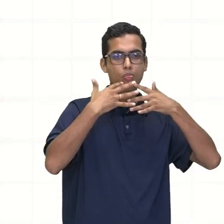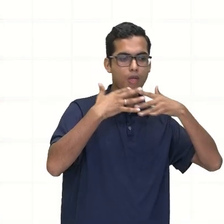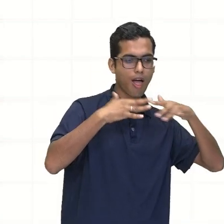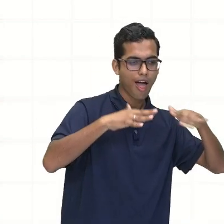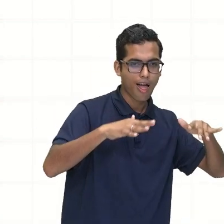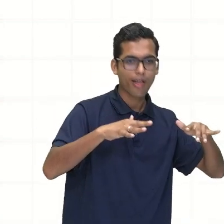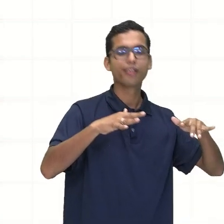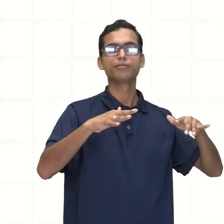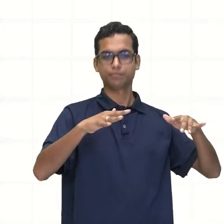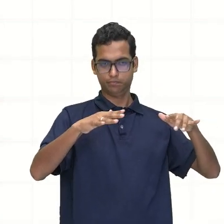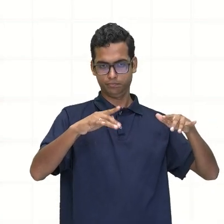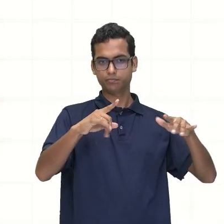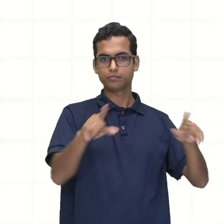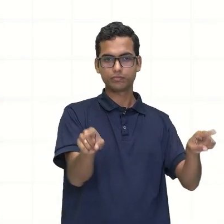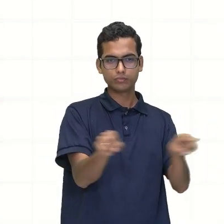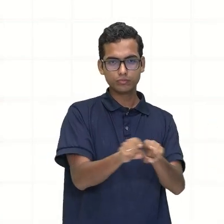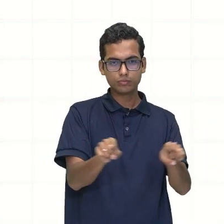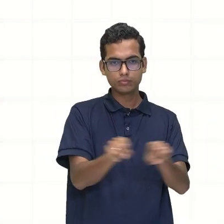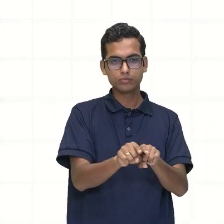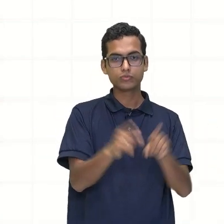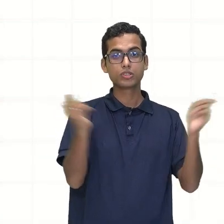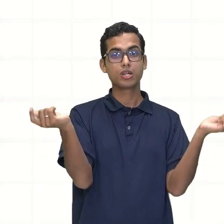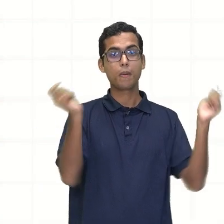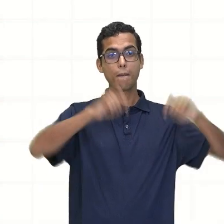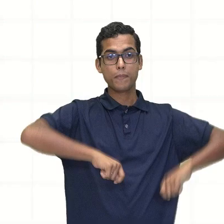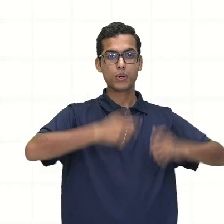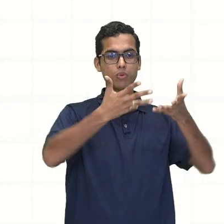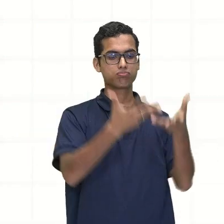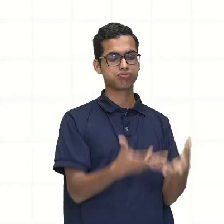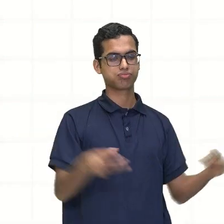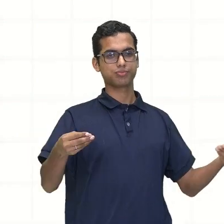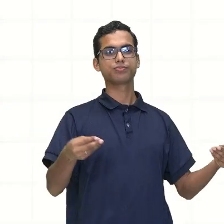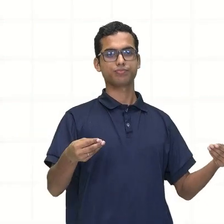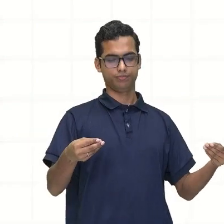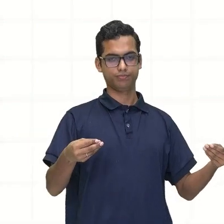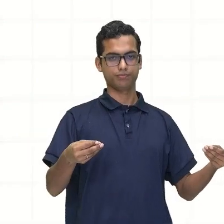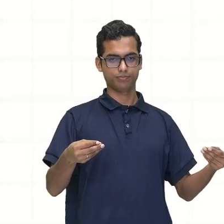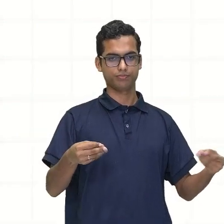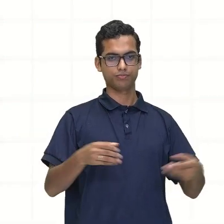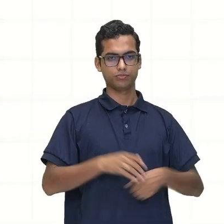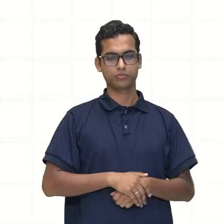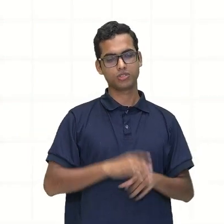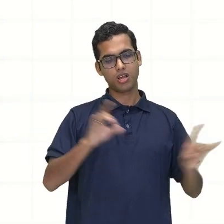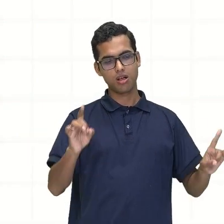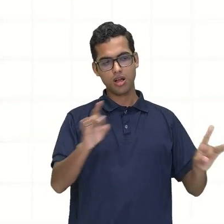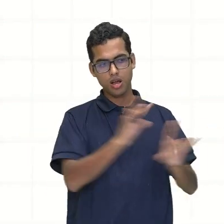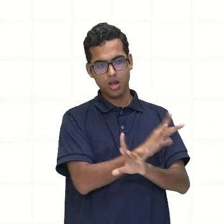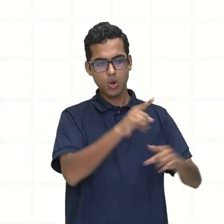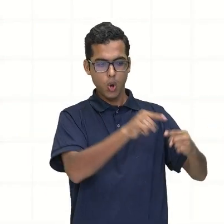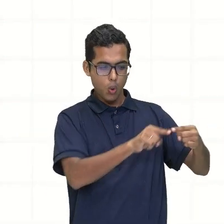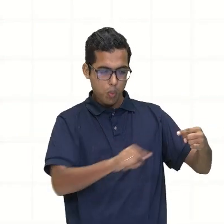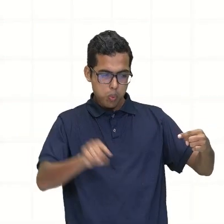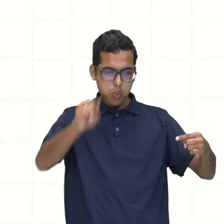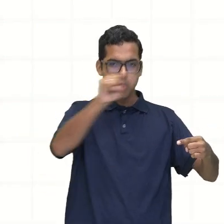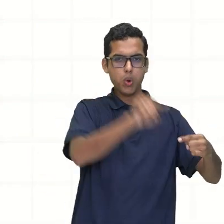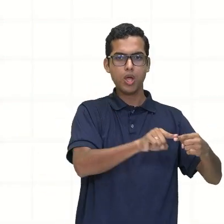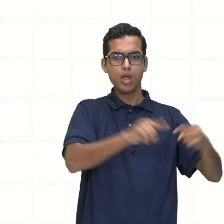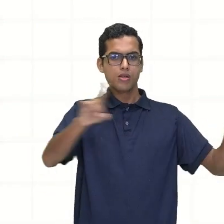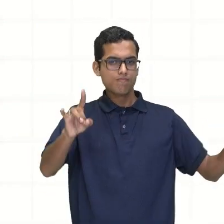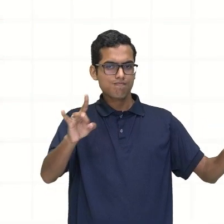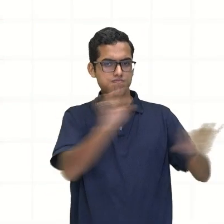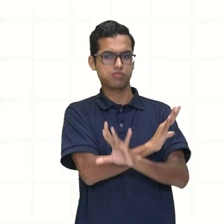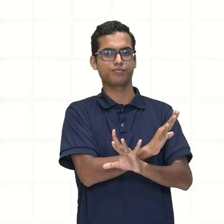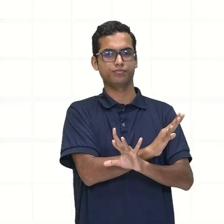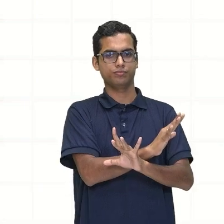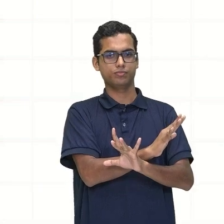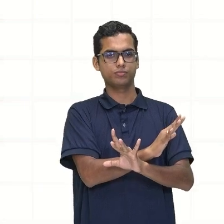né, considerados aqui no conceito, recursos que são esgotáveis. Então, eles não vão se renovar ali na natureza,